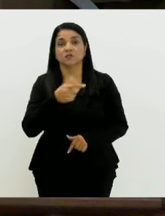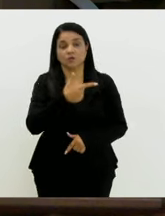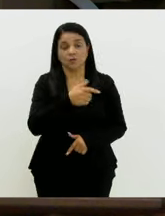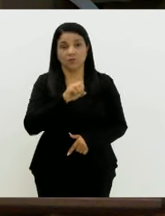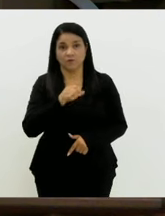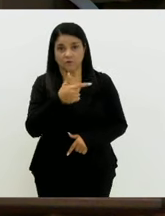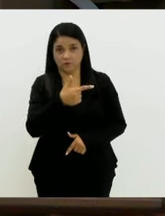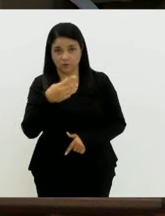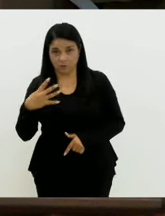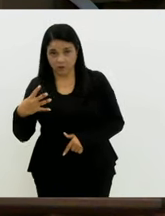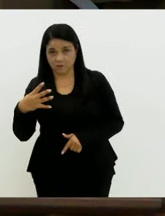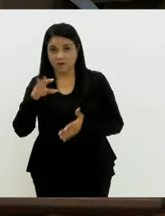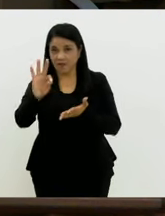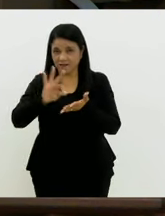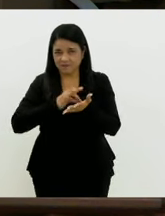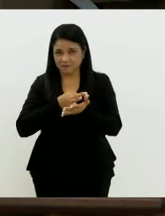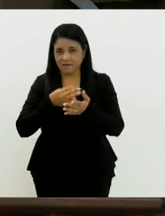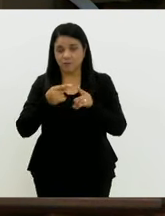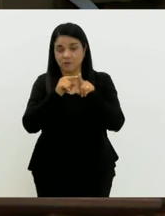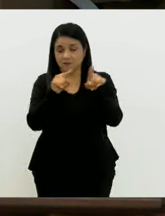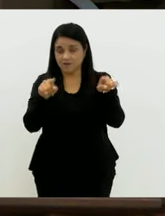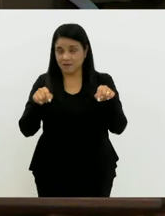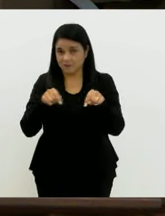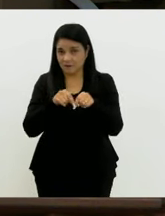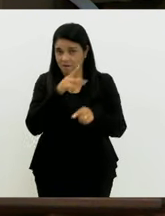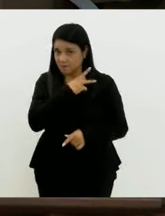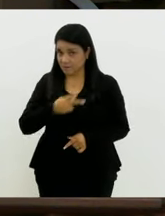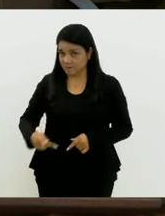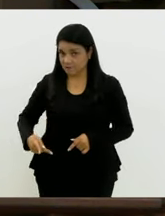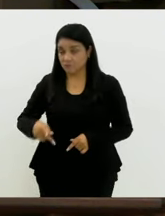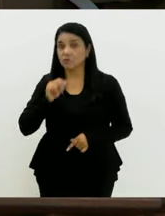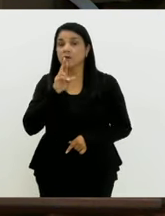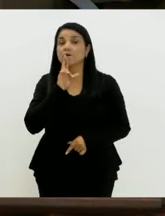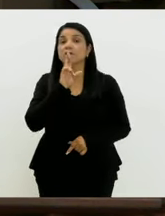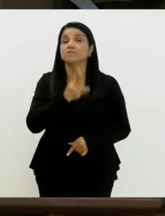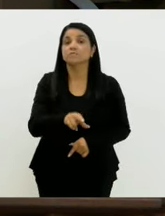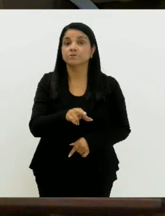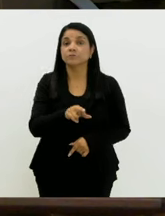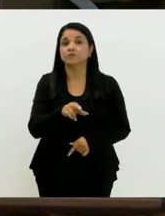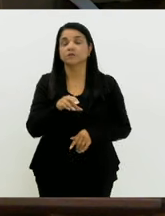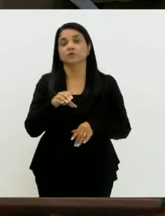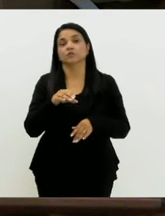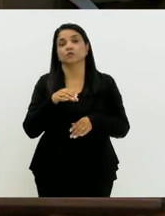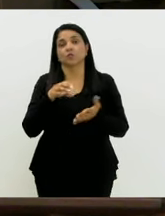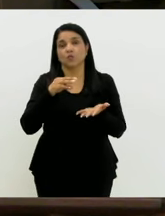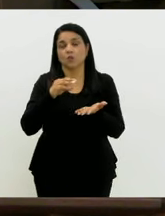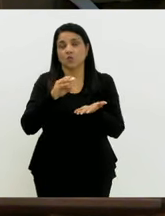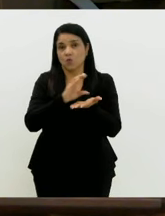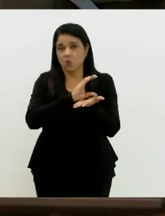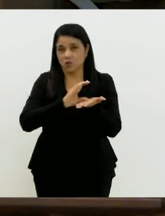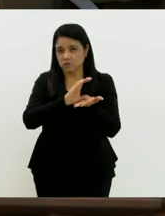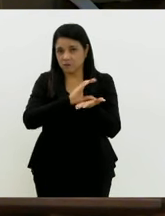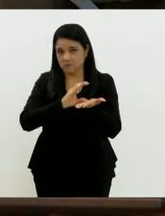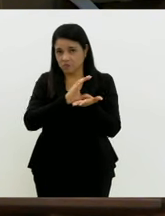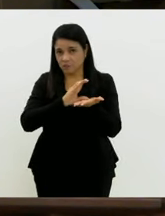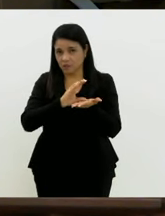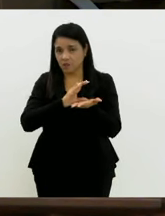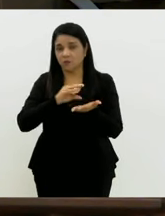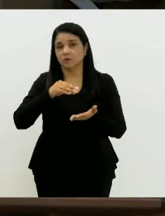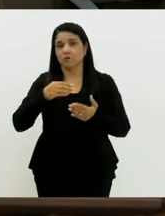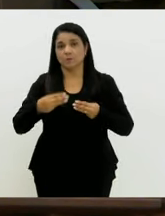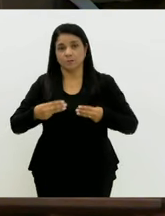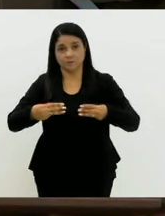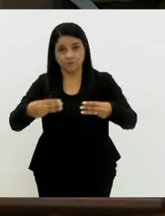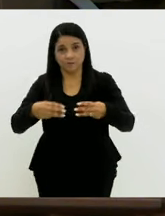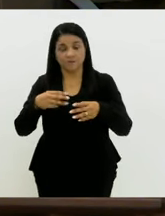ali dentro da sala da presidência a nossa resposta para o Conselho do Ministério da Fazenda no